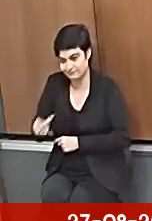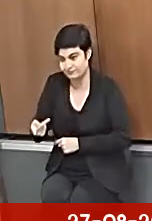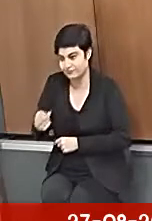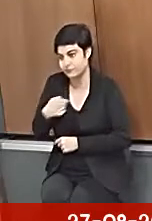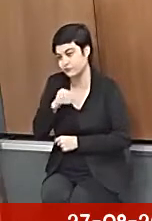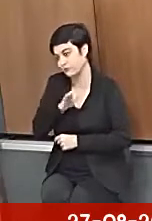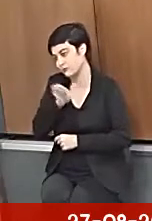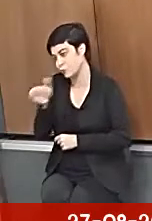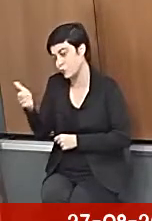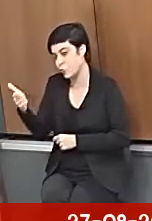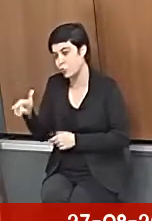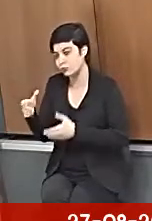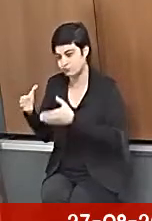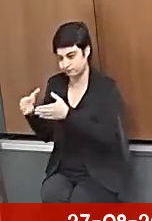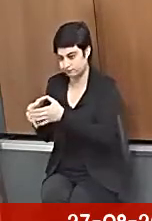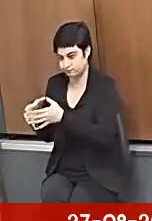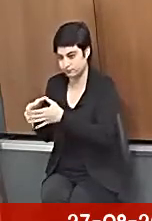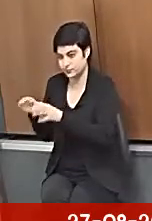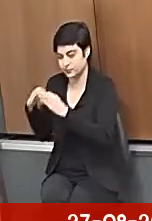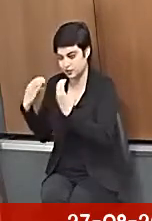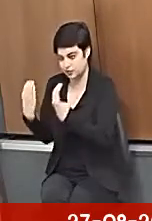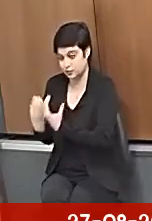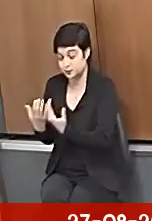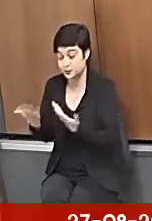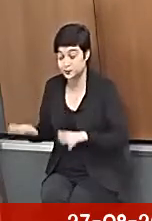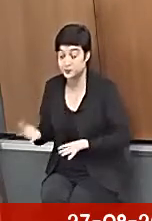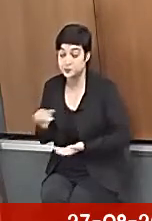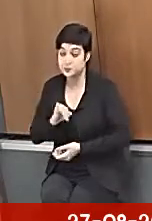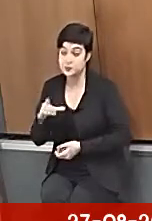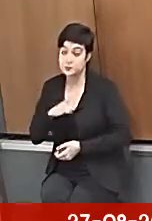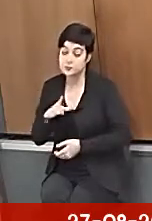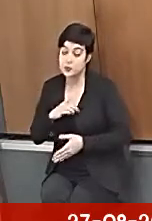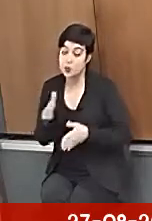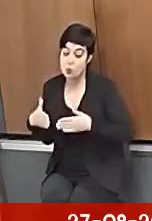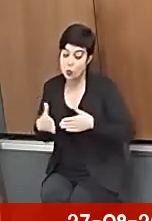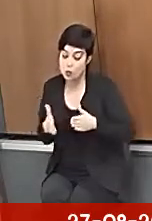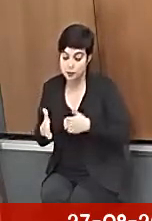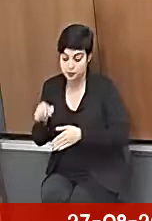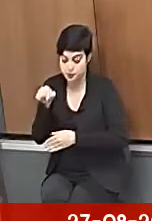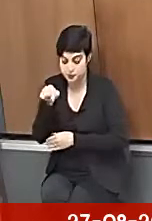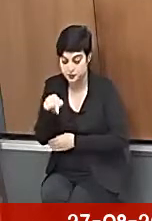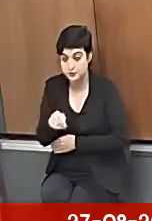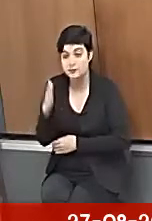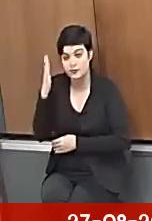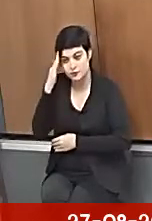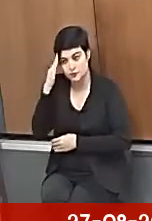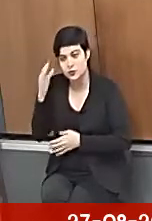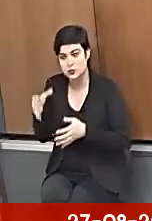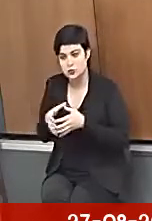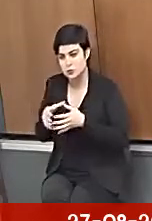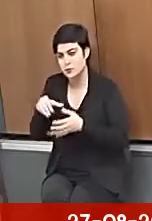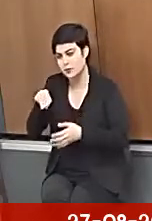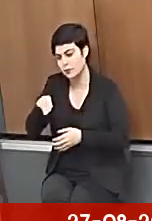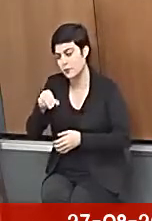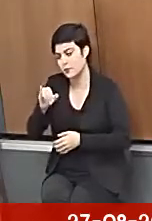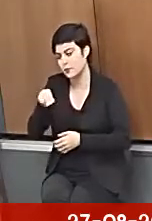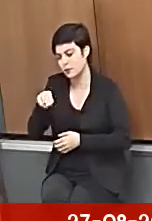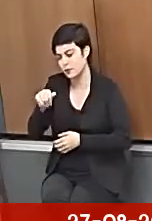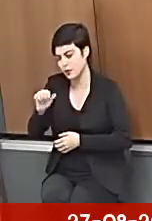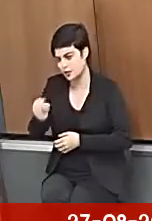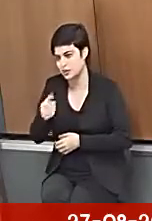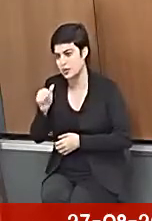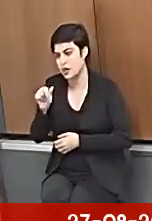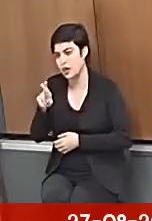mais o independência mas enfim se é se existe esse caminho eu tenho certeza que a minas arena estará disposta a